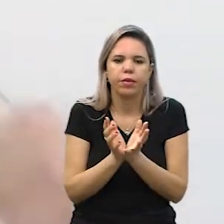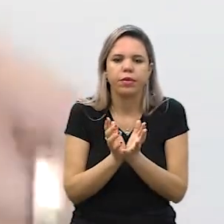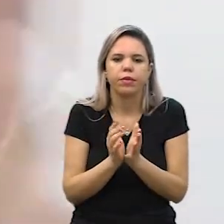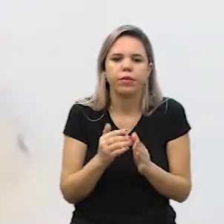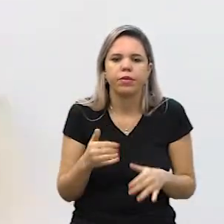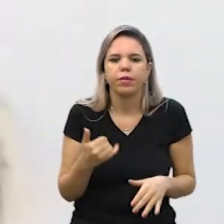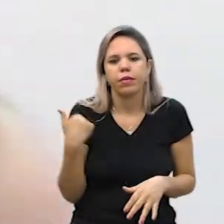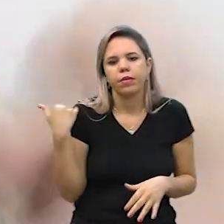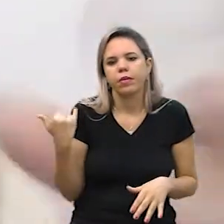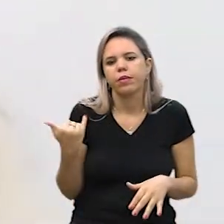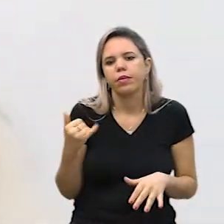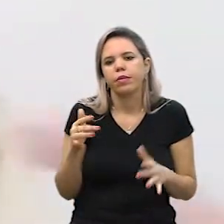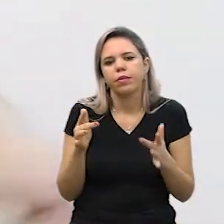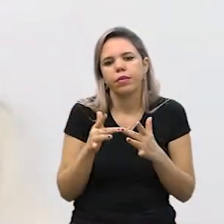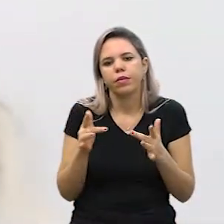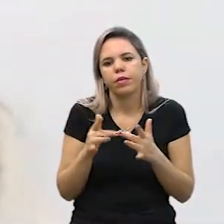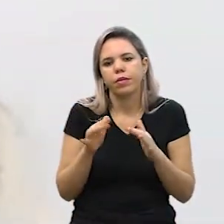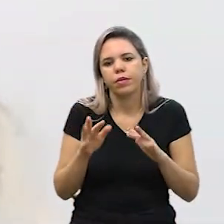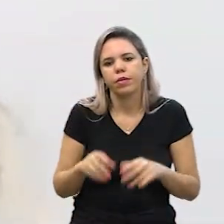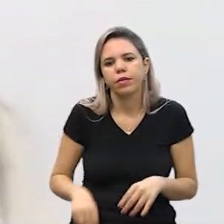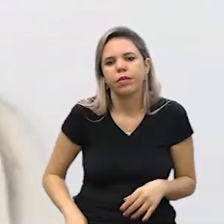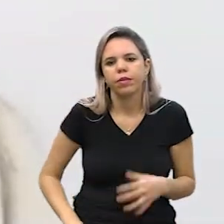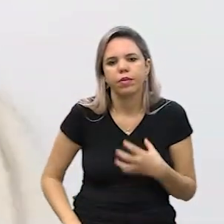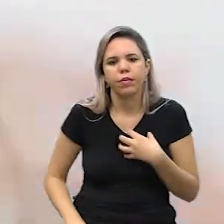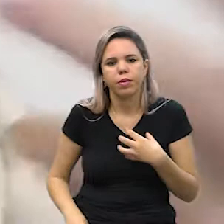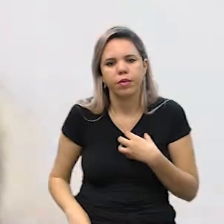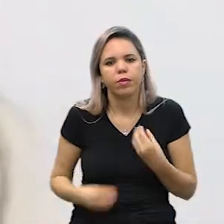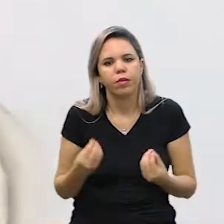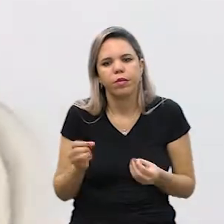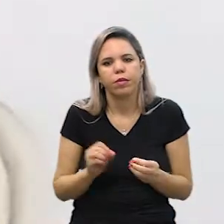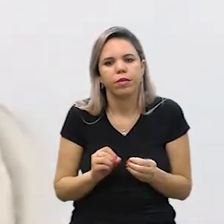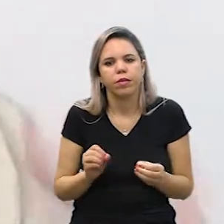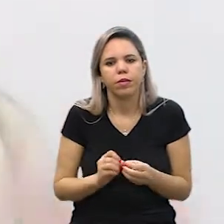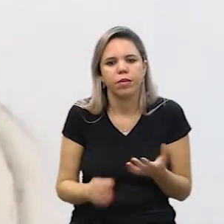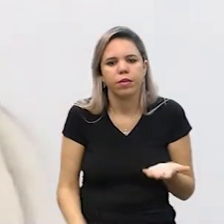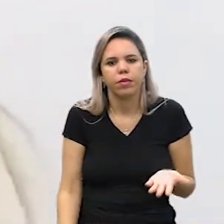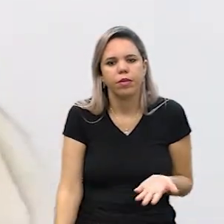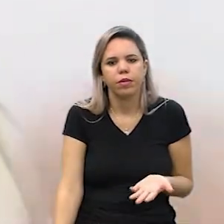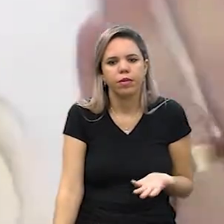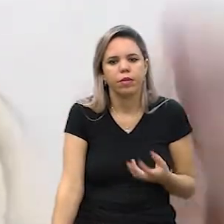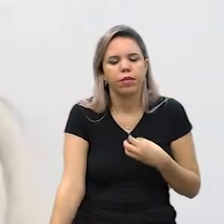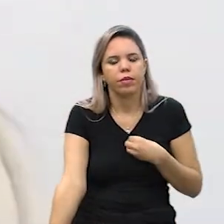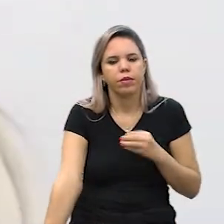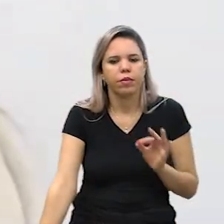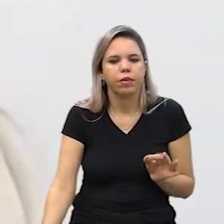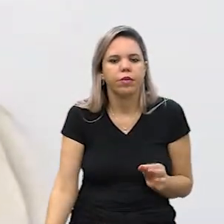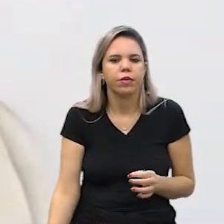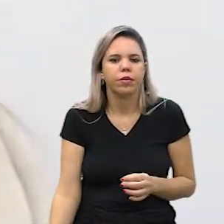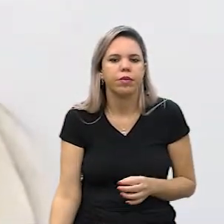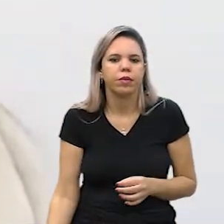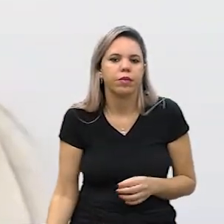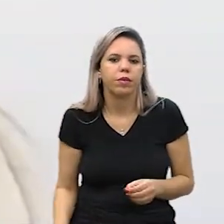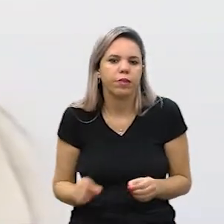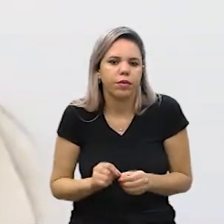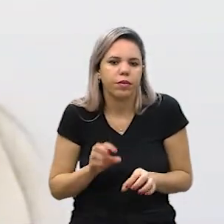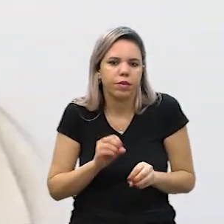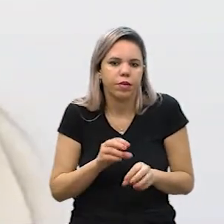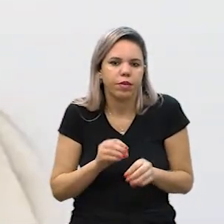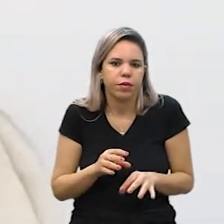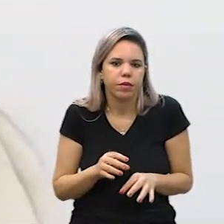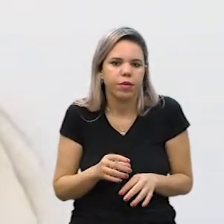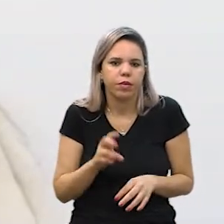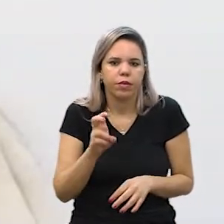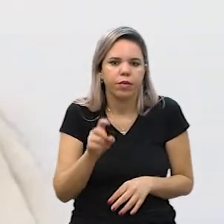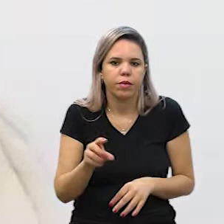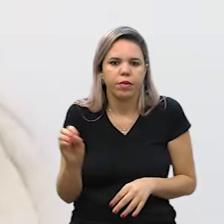numa fase do tato, ela está na fase sinestésica. E como fazer isso? De que forma fazer isso? Então, a educação